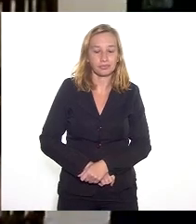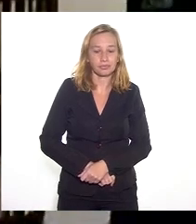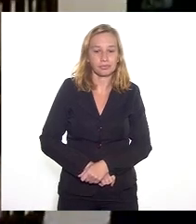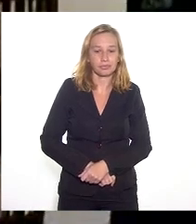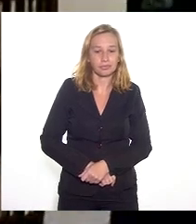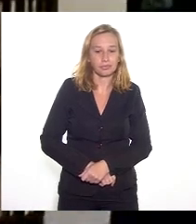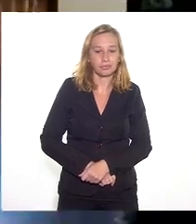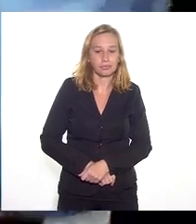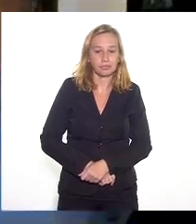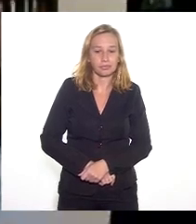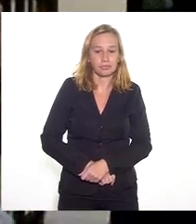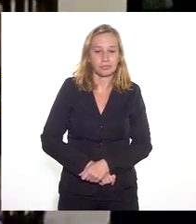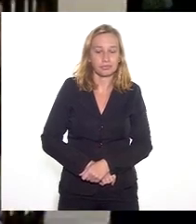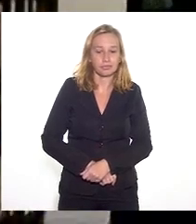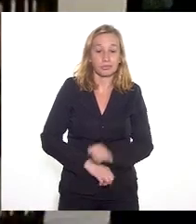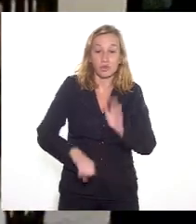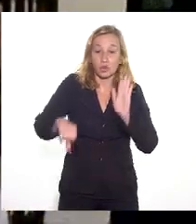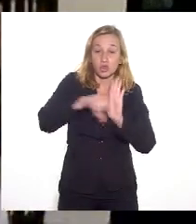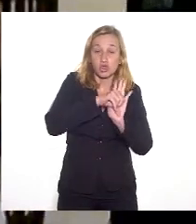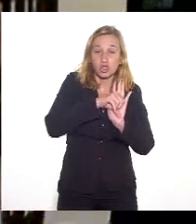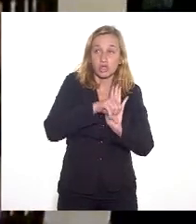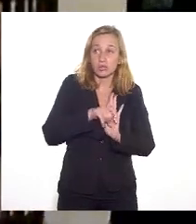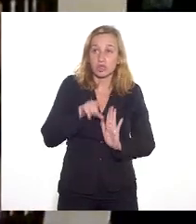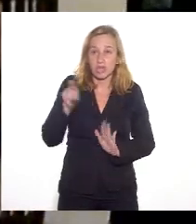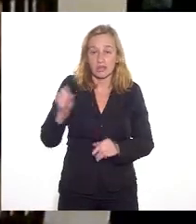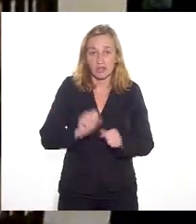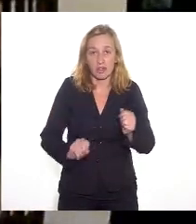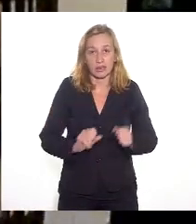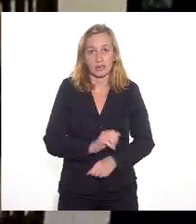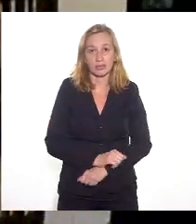Criminosa. Os crimes cometidos.